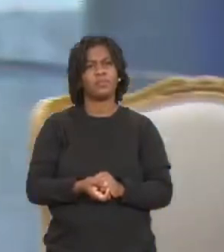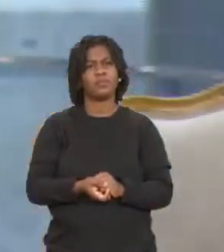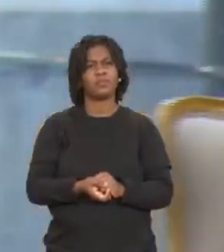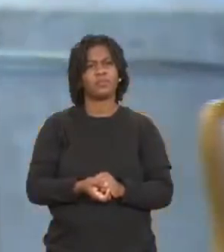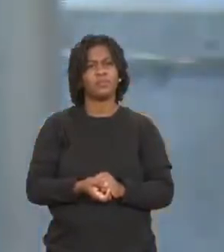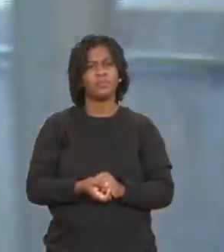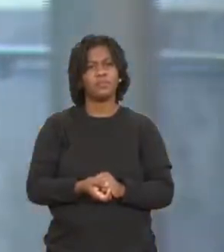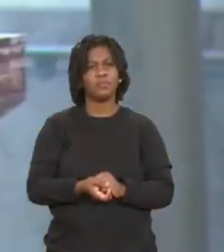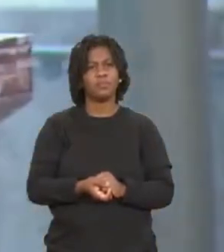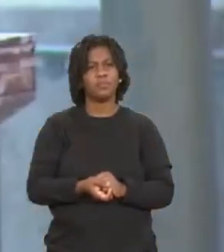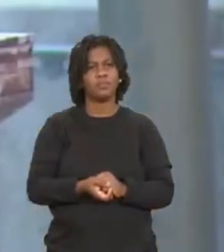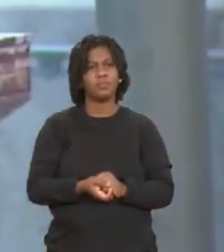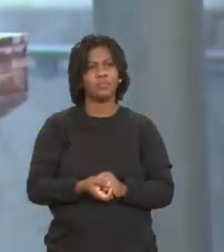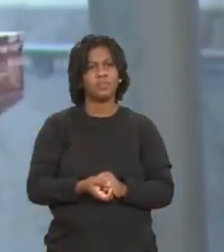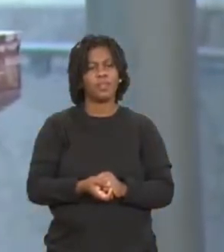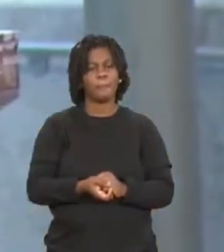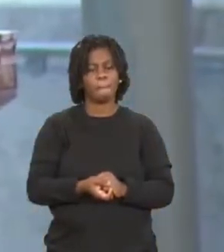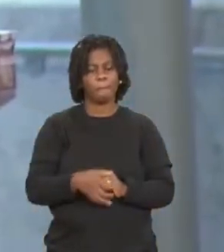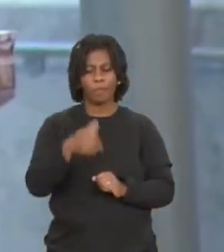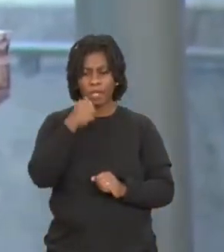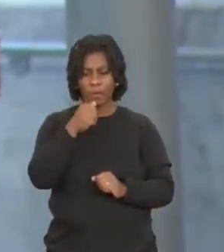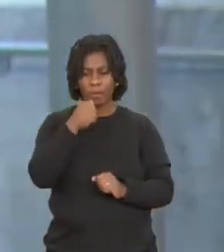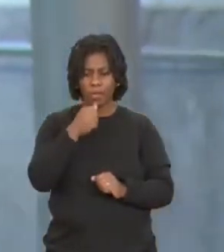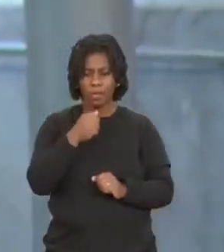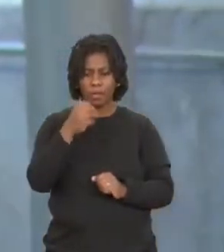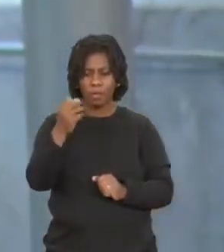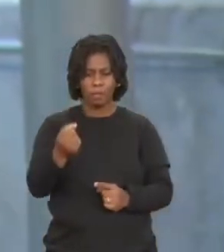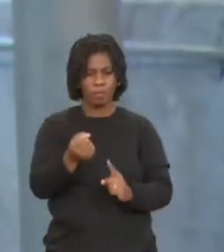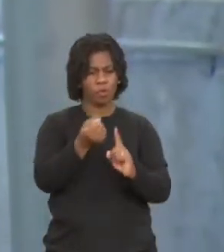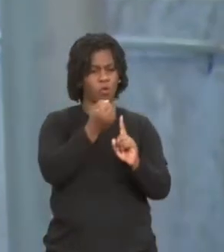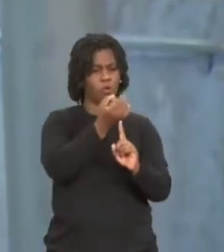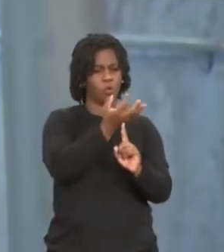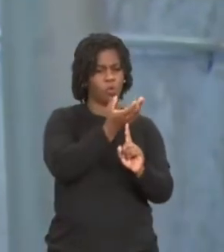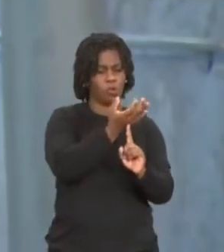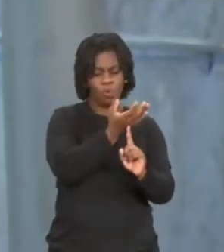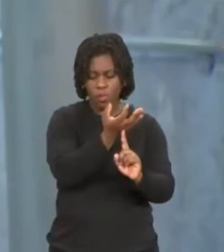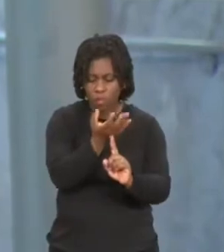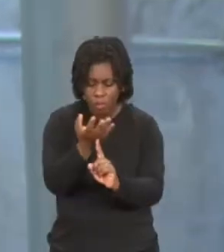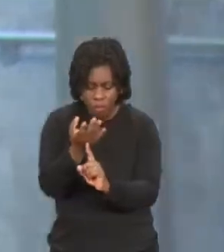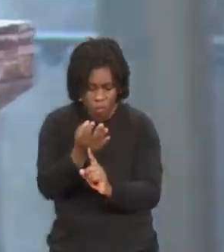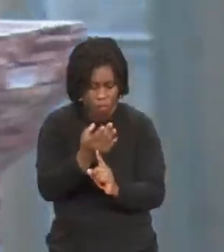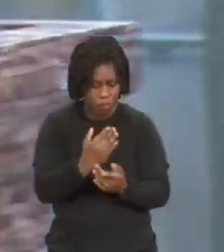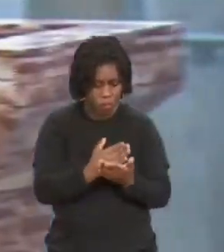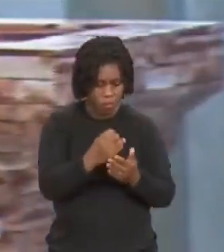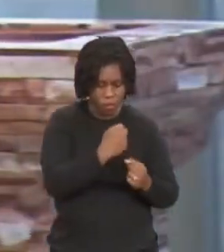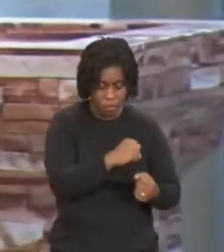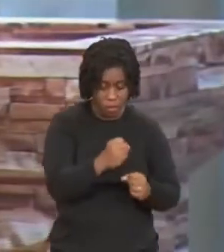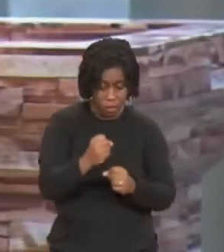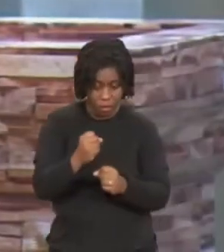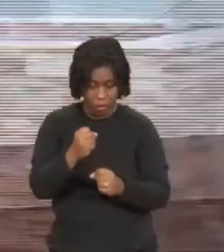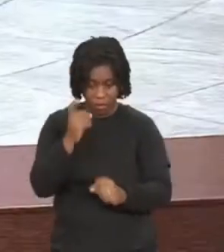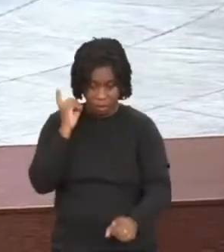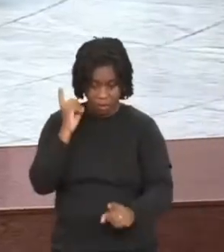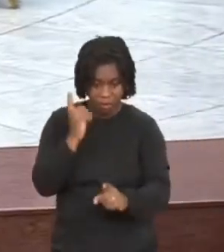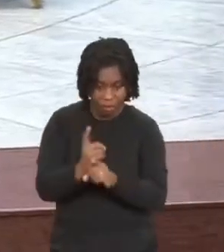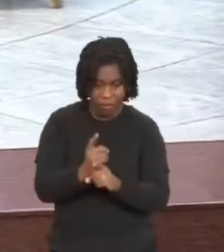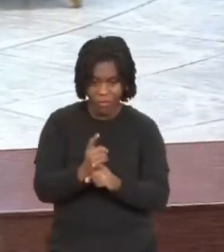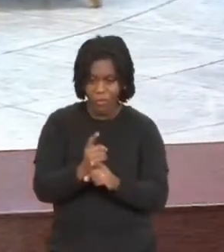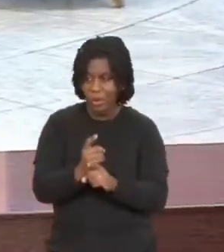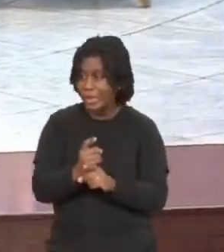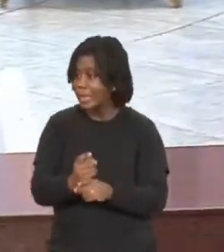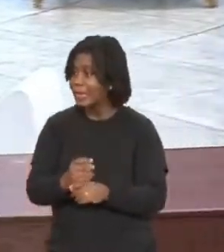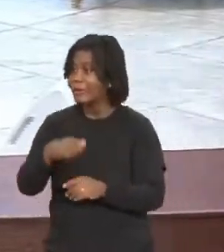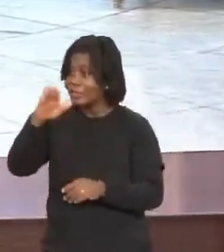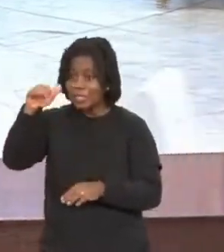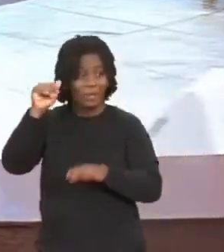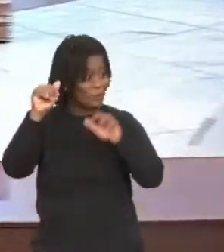Aquela mulher jogou luz, pegou a candeia, ela começou a varrer. E no momento que ela achou, ela chamou os vizinhos,